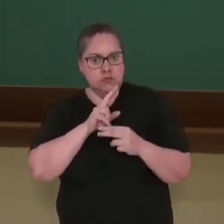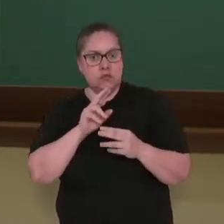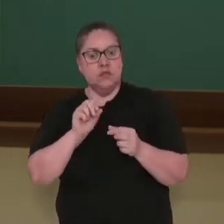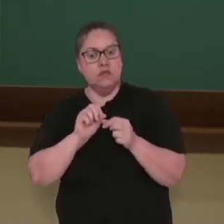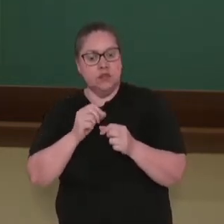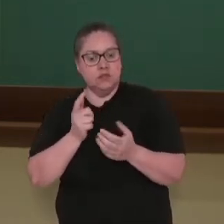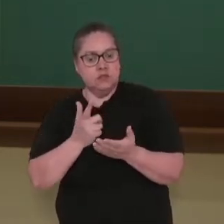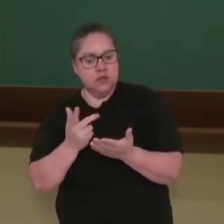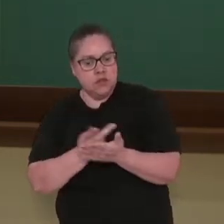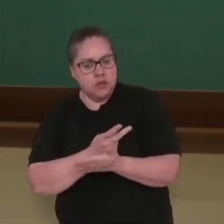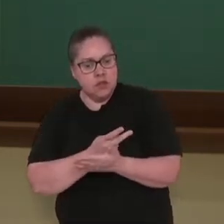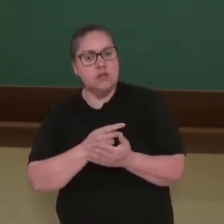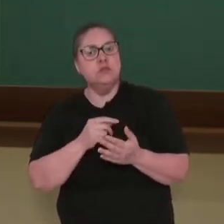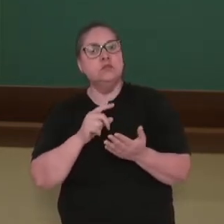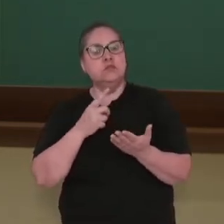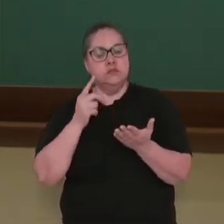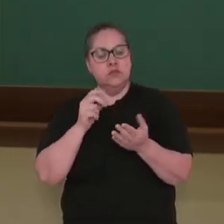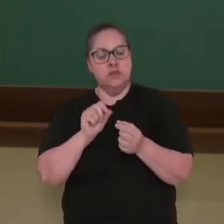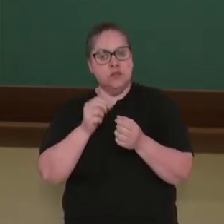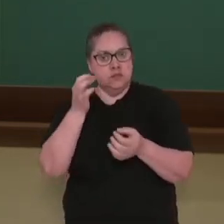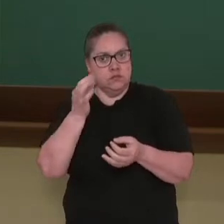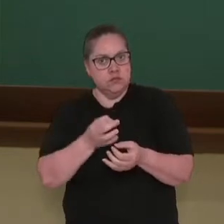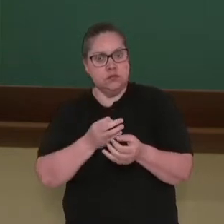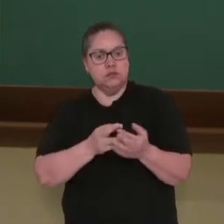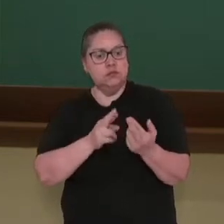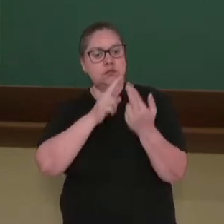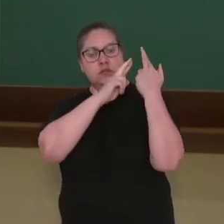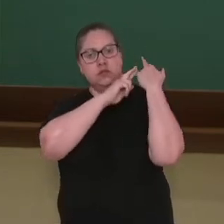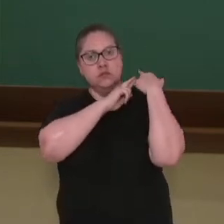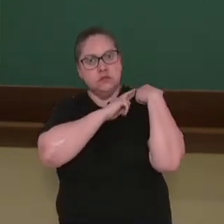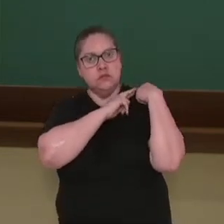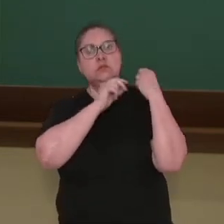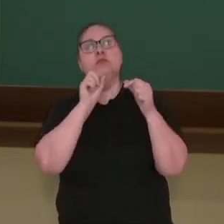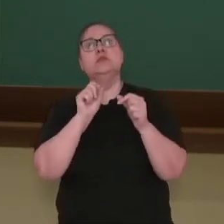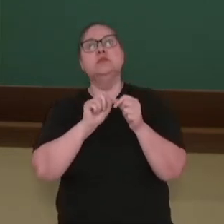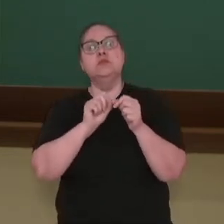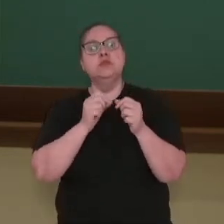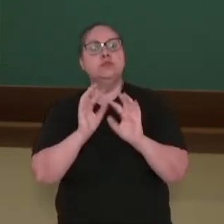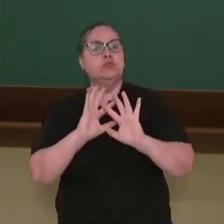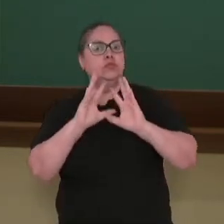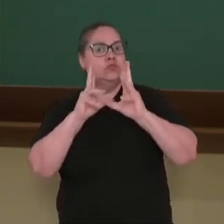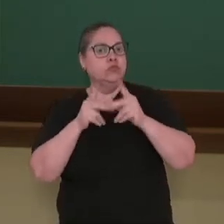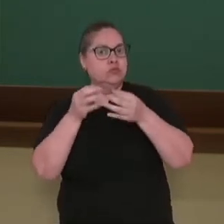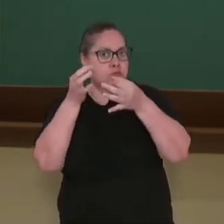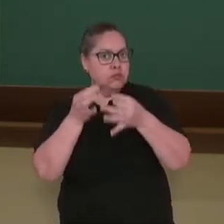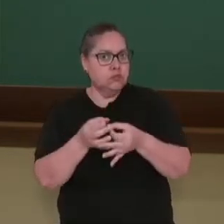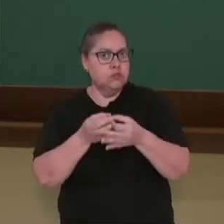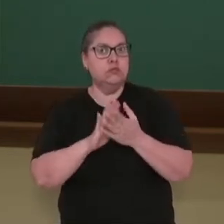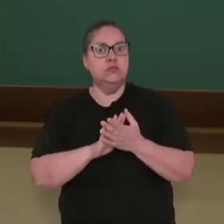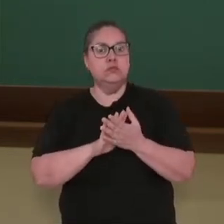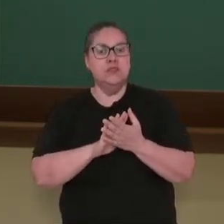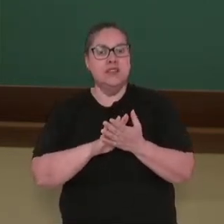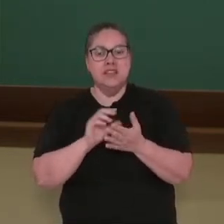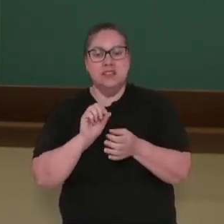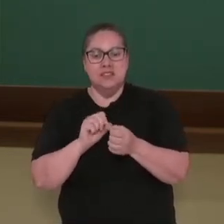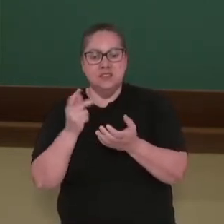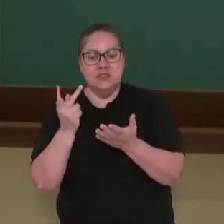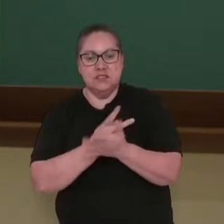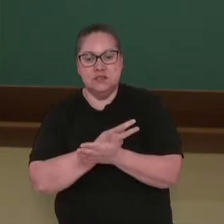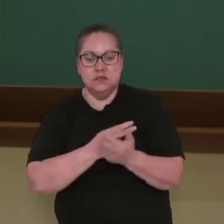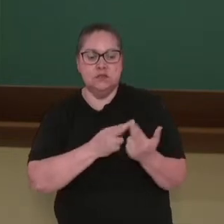nas consequências de uma ação, cumprindo as obrigações e seguindo as leis. Então, uma pessoa responsável